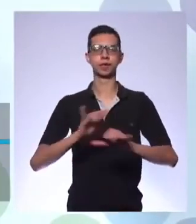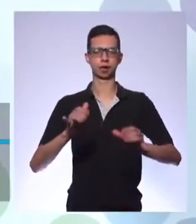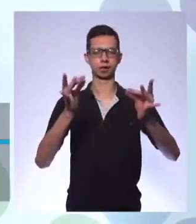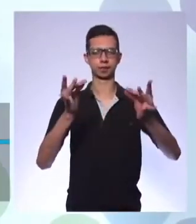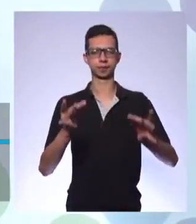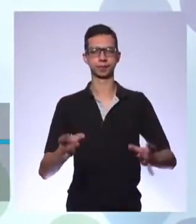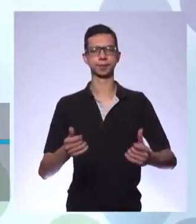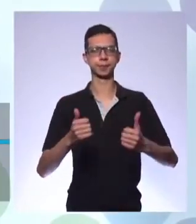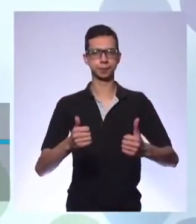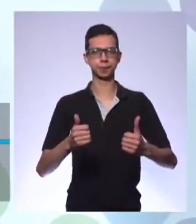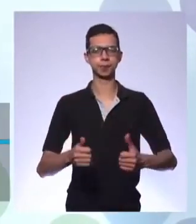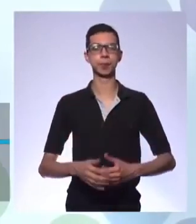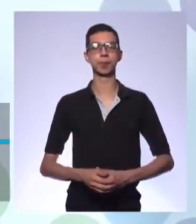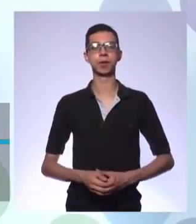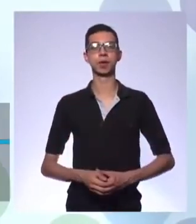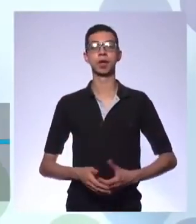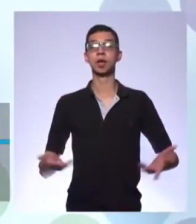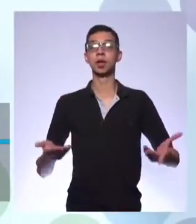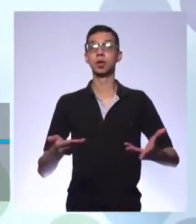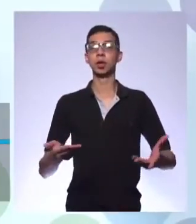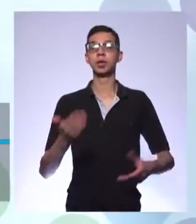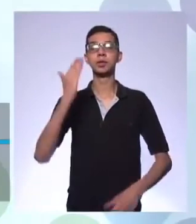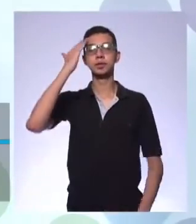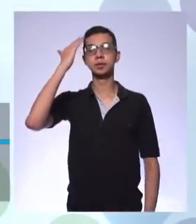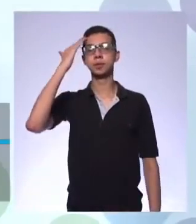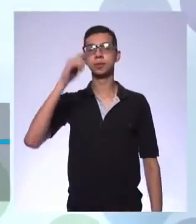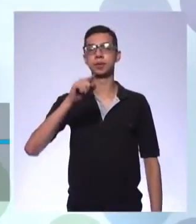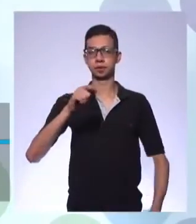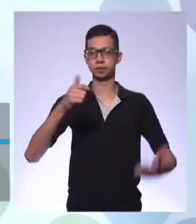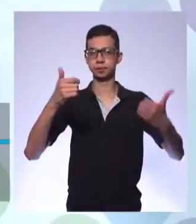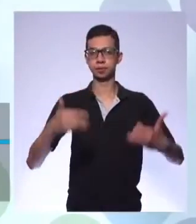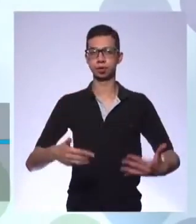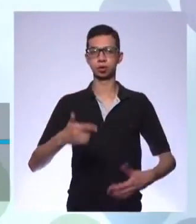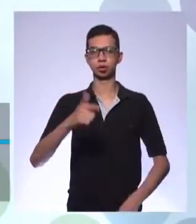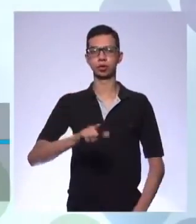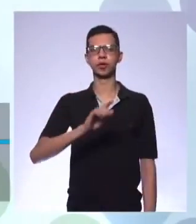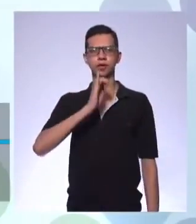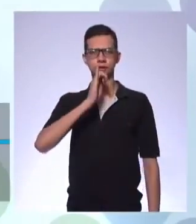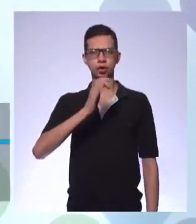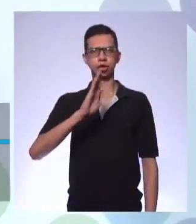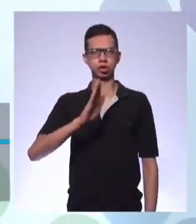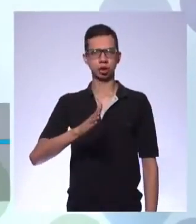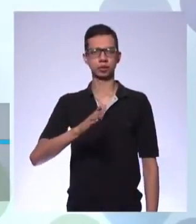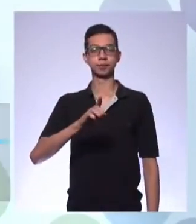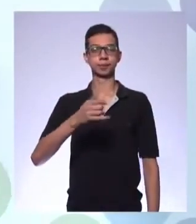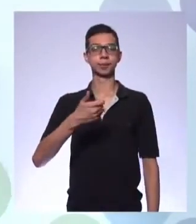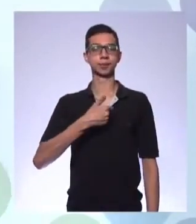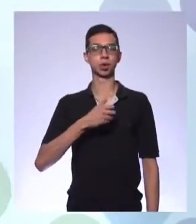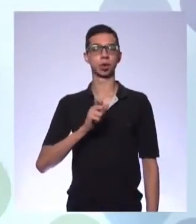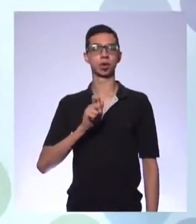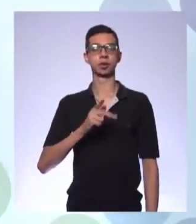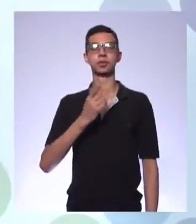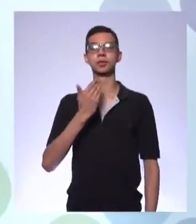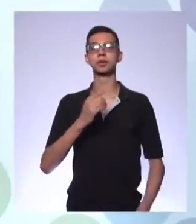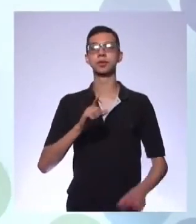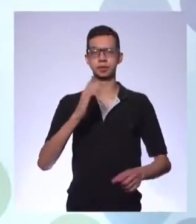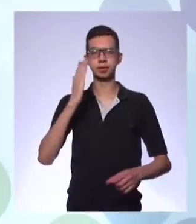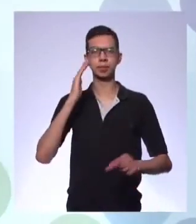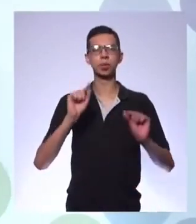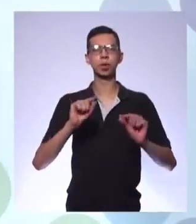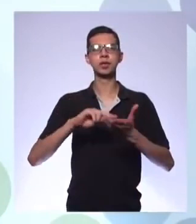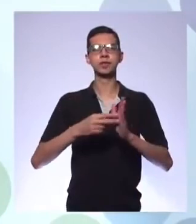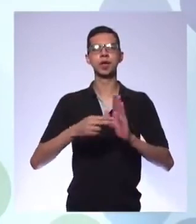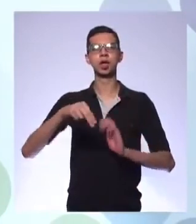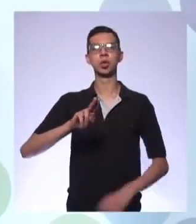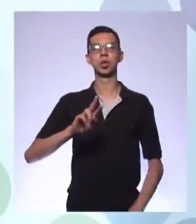beleza. Agora eu quero saber o seguinte, de você de novo. Você já me falou o que é alimento. Agora eu quero saber se você sabe o que é nutriente.